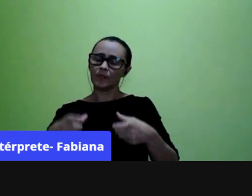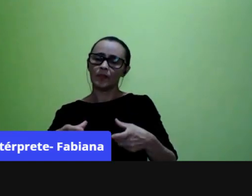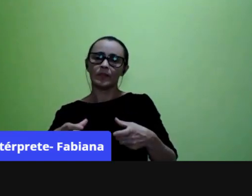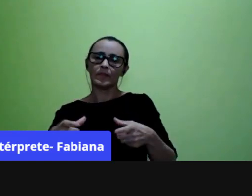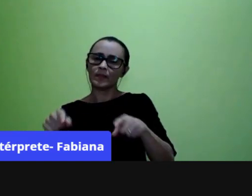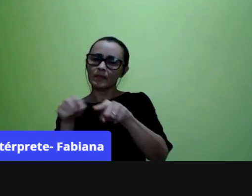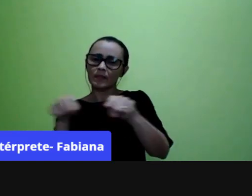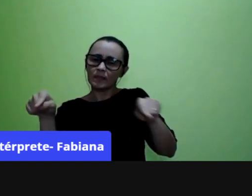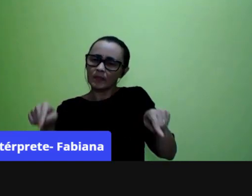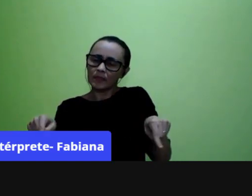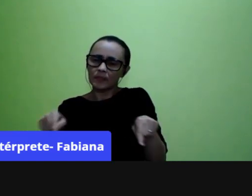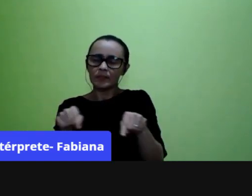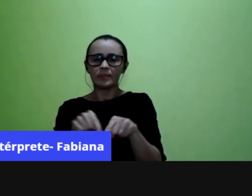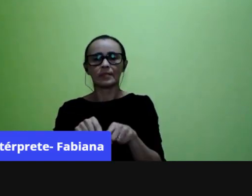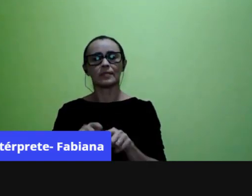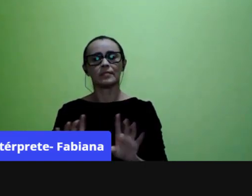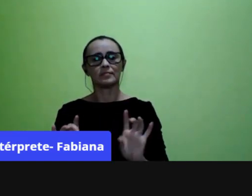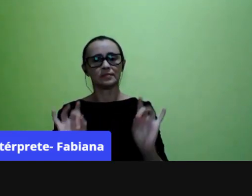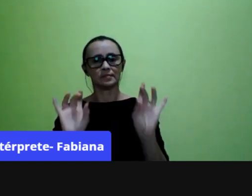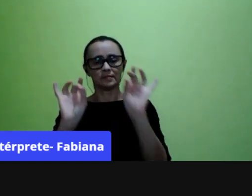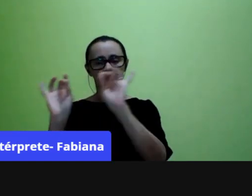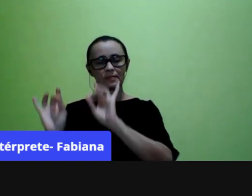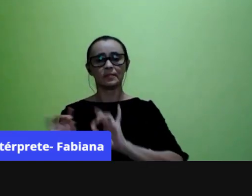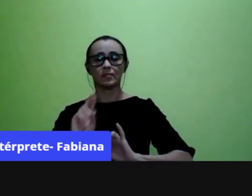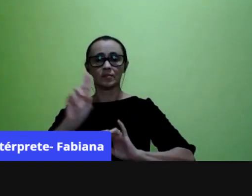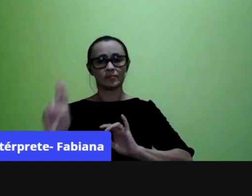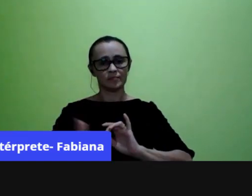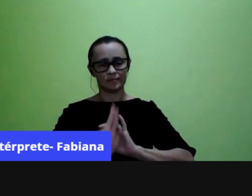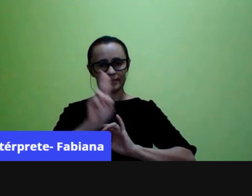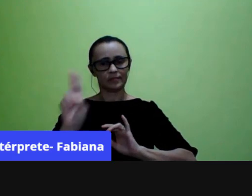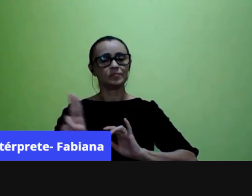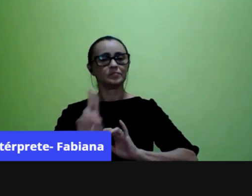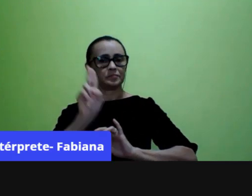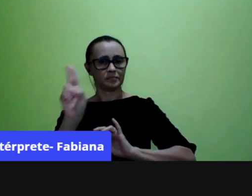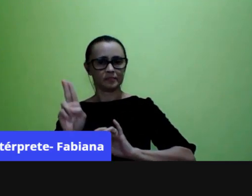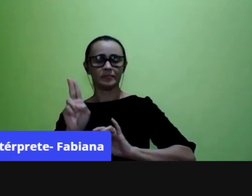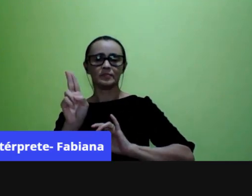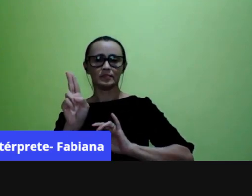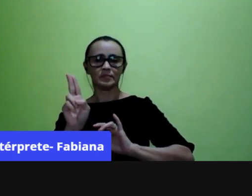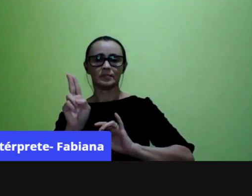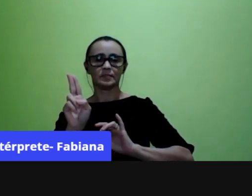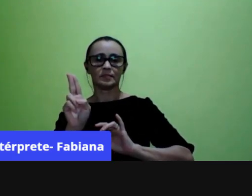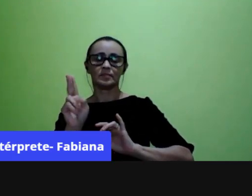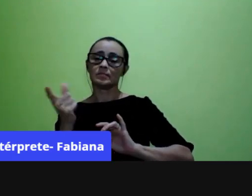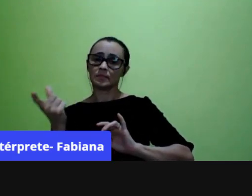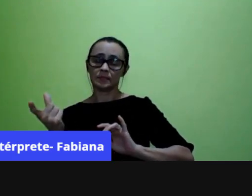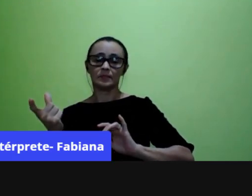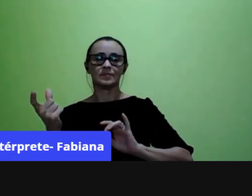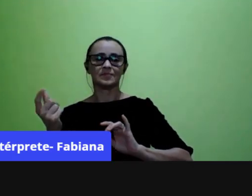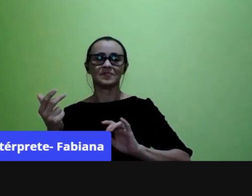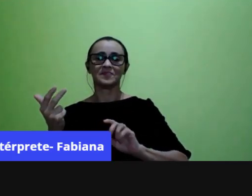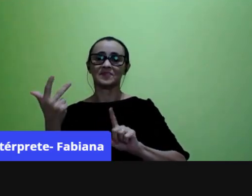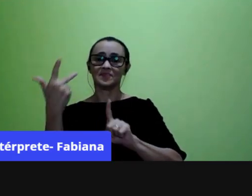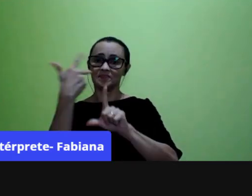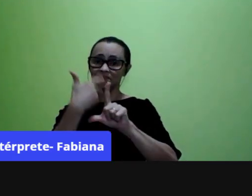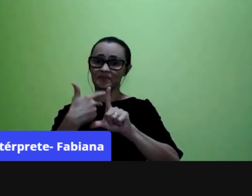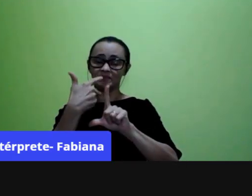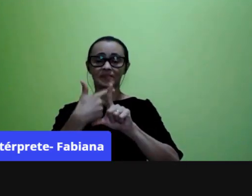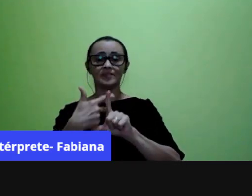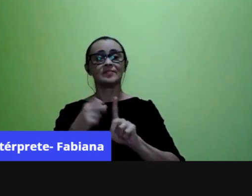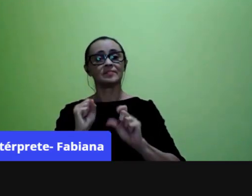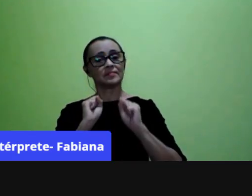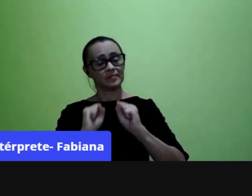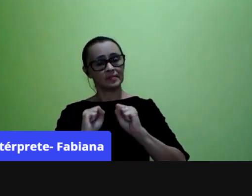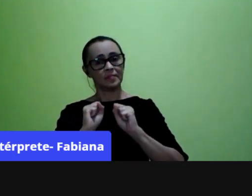cômodo especial, né? Aquele quartinho que você usa para isso e você pode mexer nessa decoração do ambiente, né?